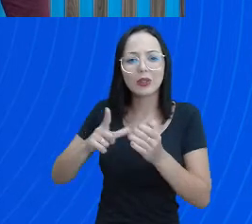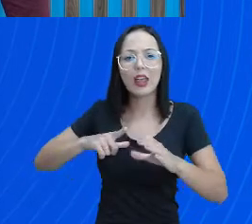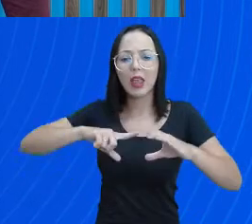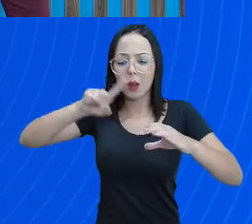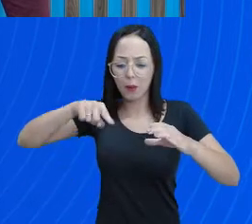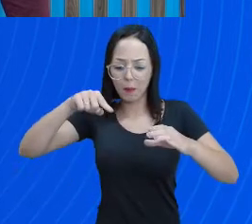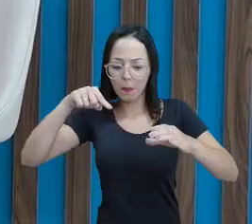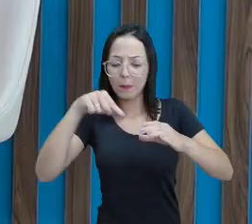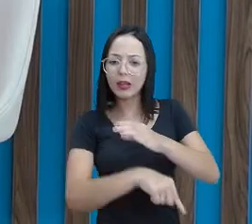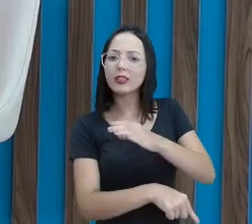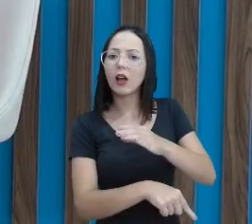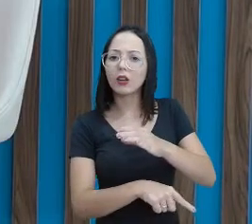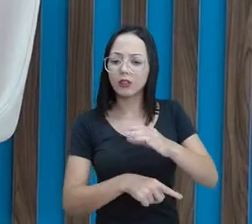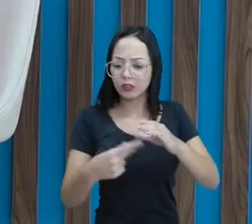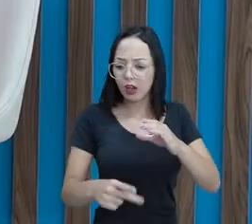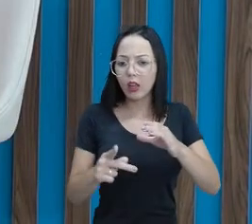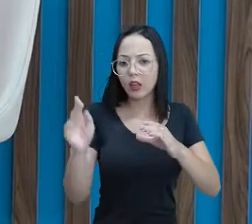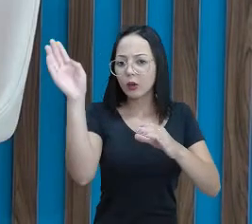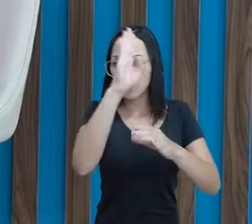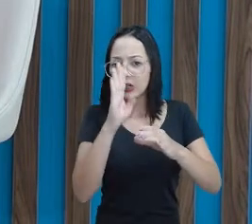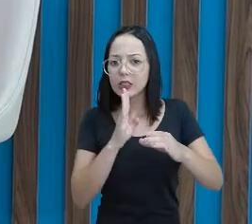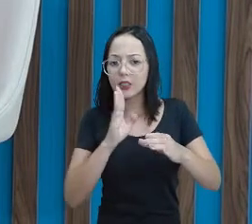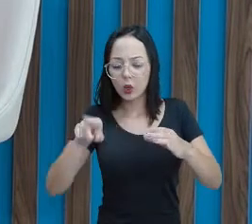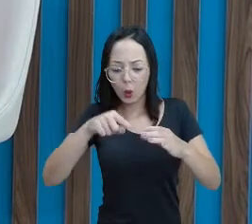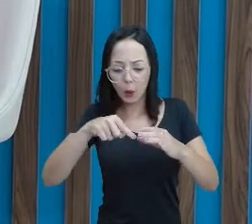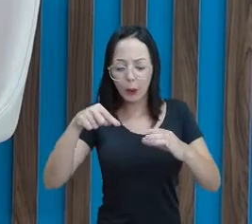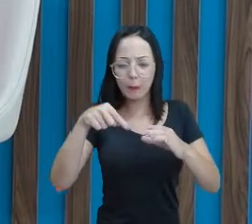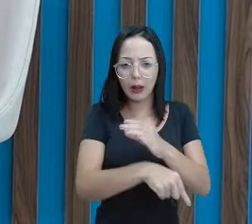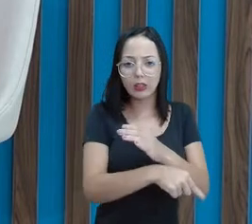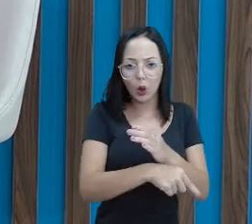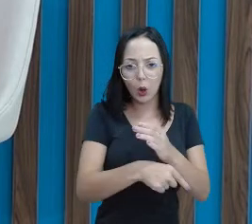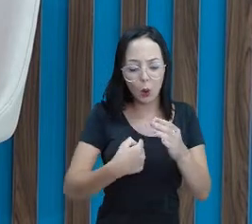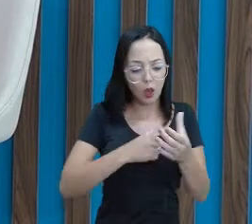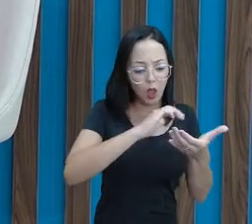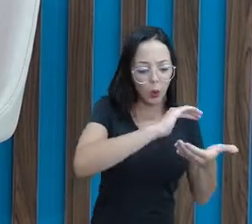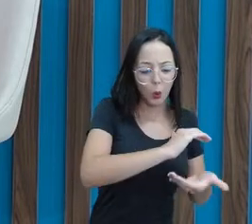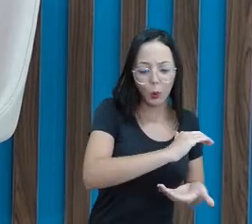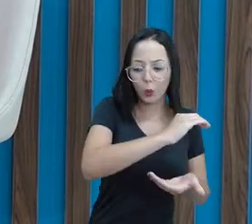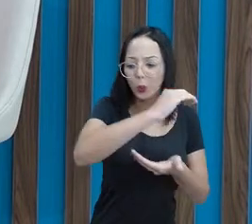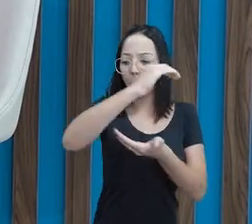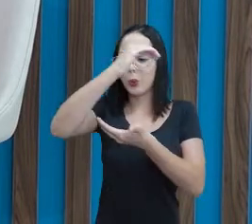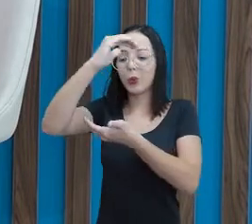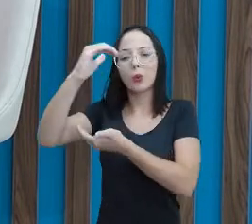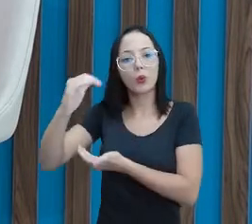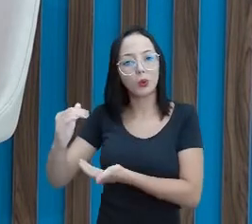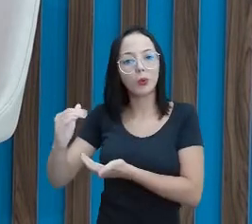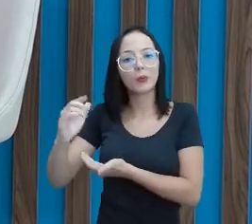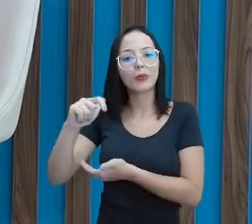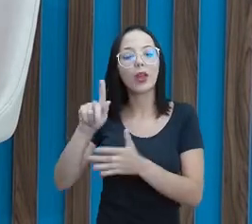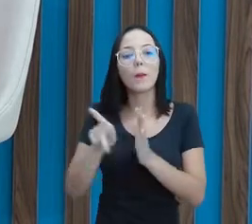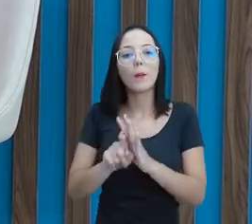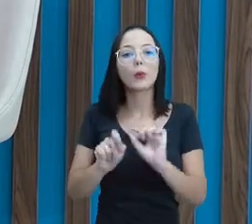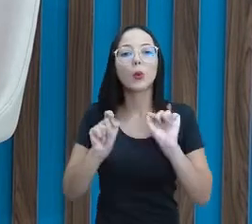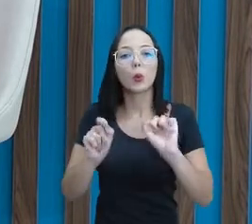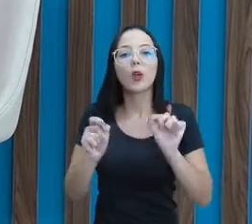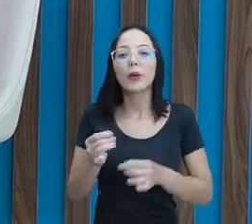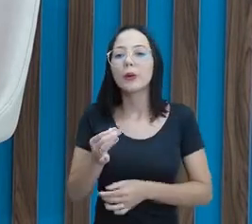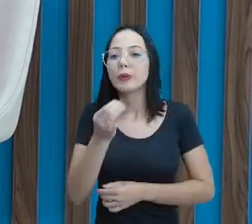aqui, professor, que a gente pega o petróleo aqui, não é isso? É isso, exatamente. Nas nossas queridas, que a gente chama até agora